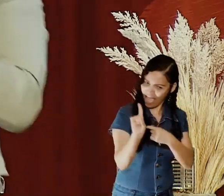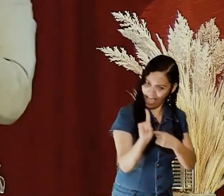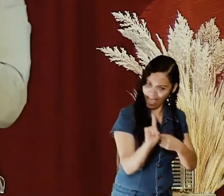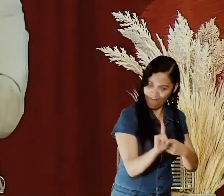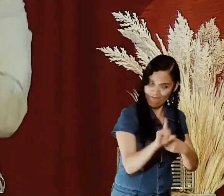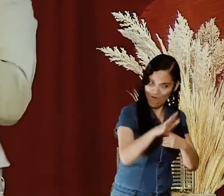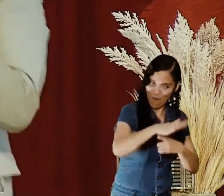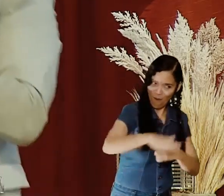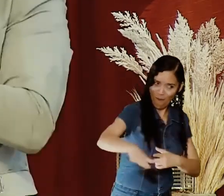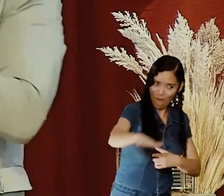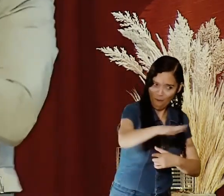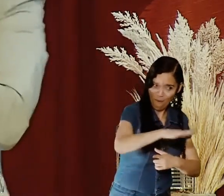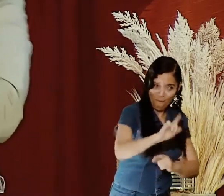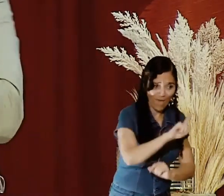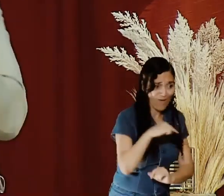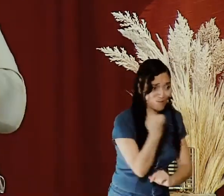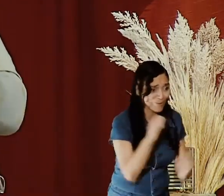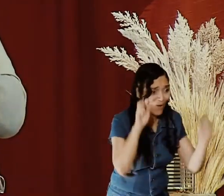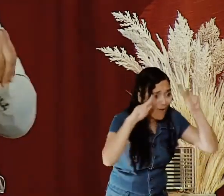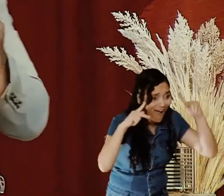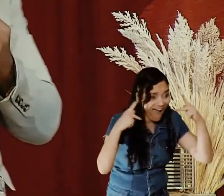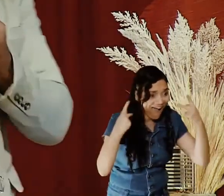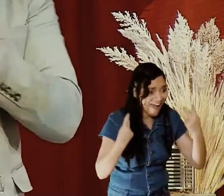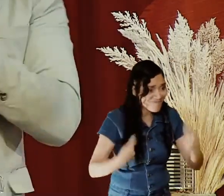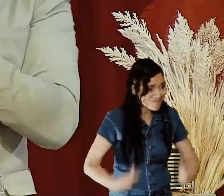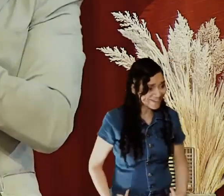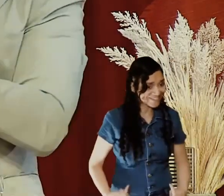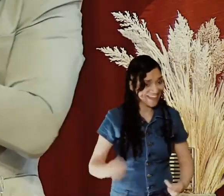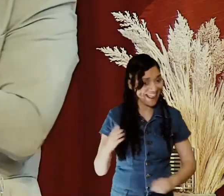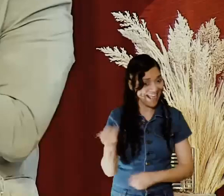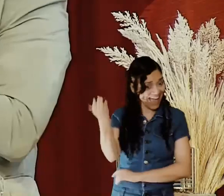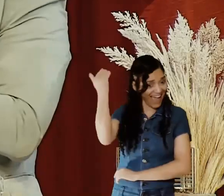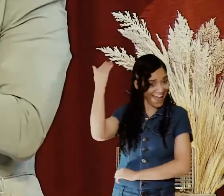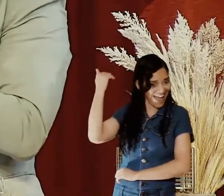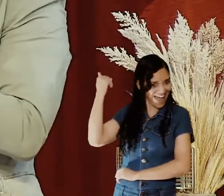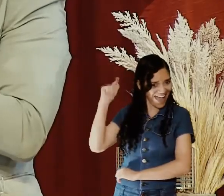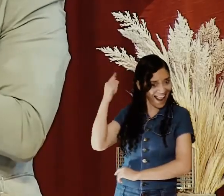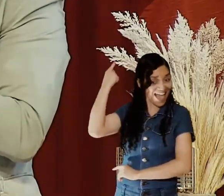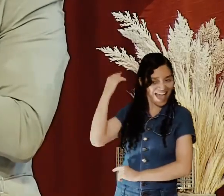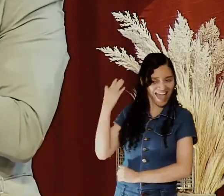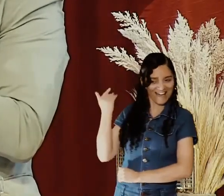é a expressão exata do ser de Deus, como vimos no início em Hebreus.